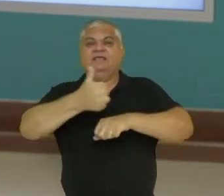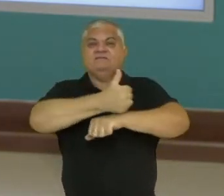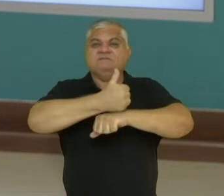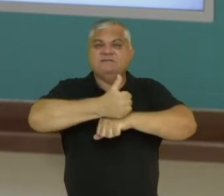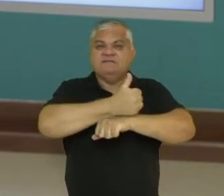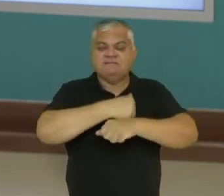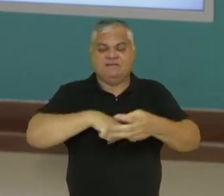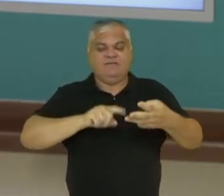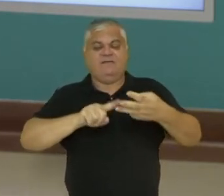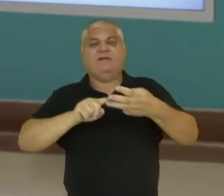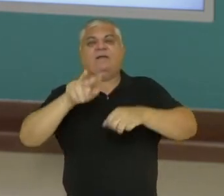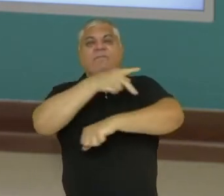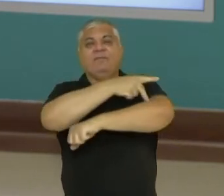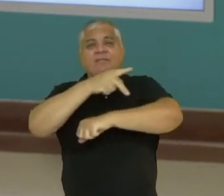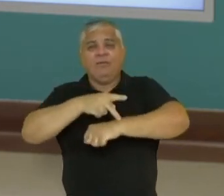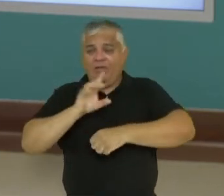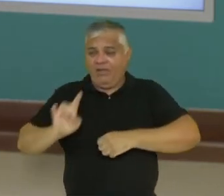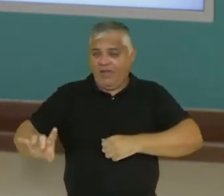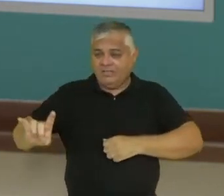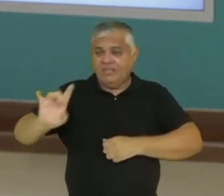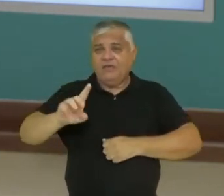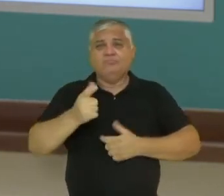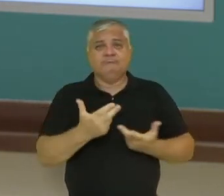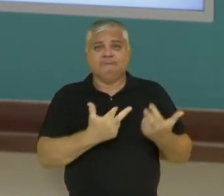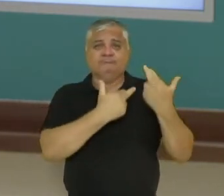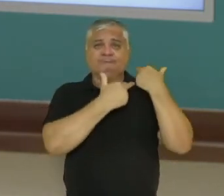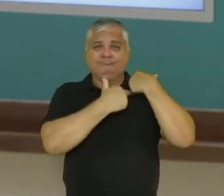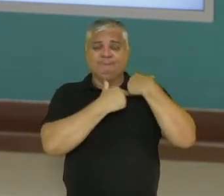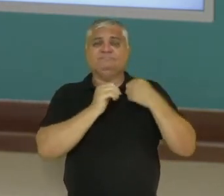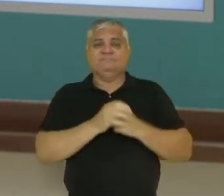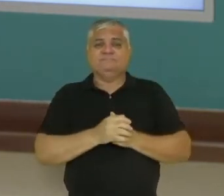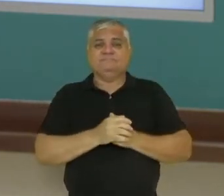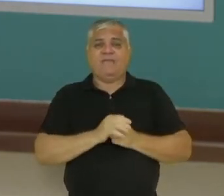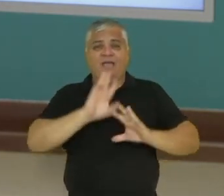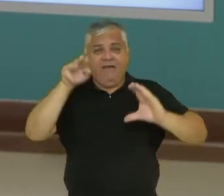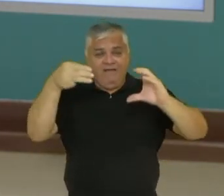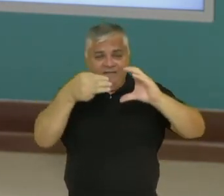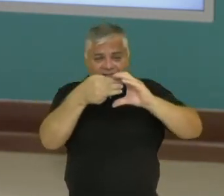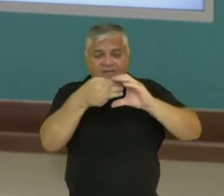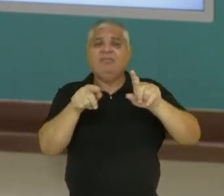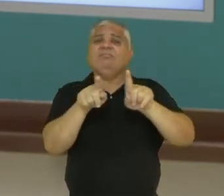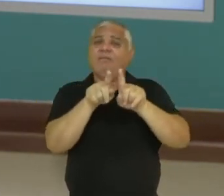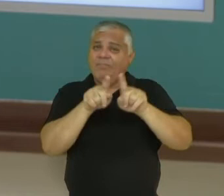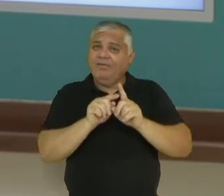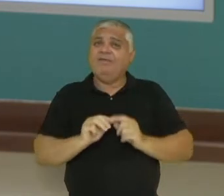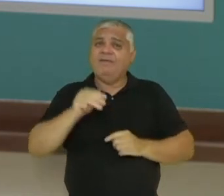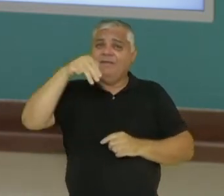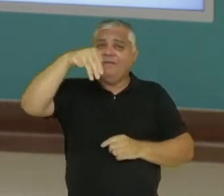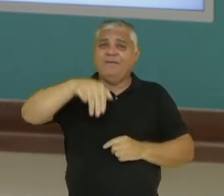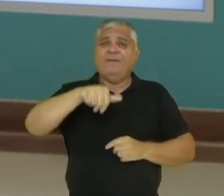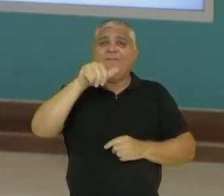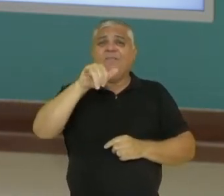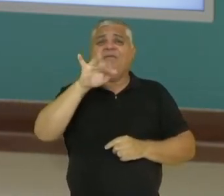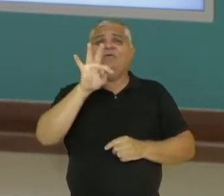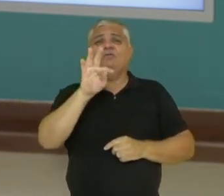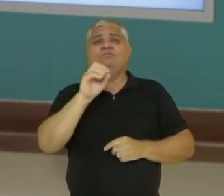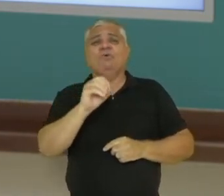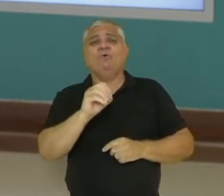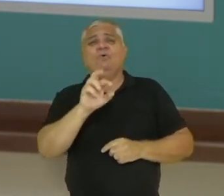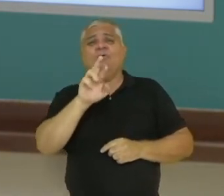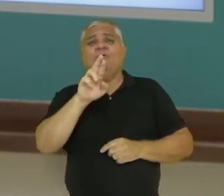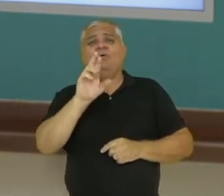cada um com a sua função. Então nós temos entre as organelas, nós temos as mitocôndrias, que são responsáveis pela respiração